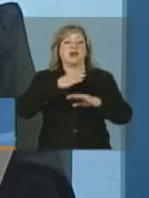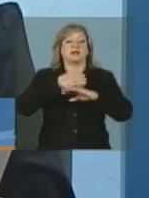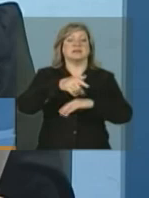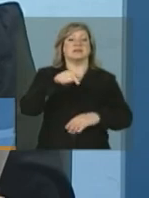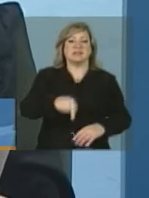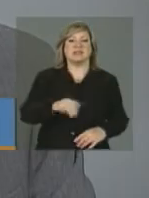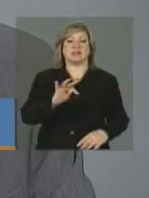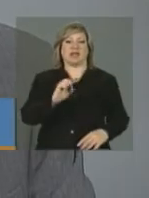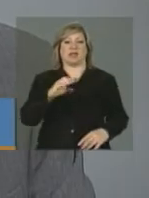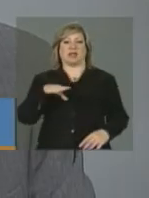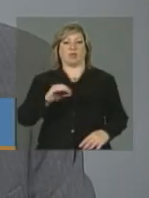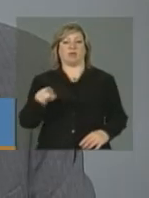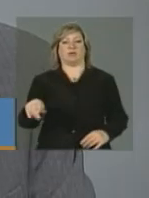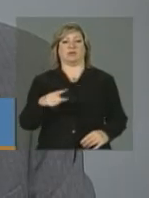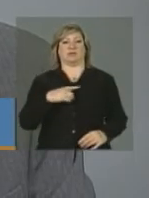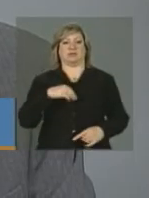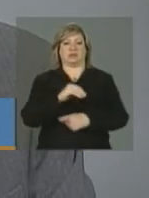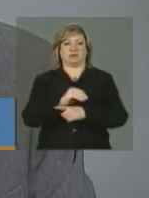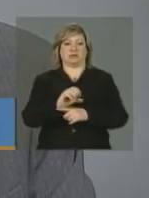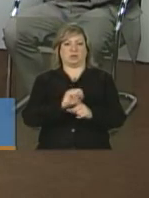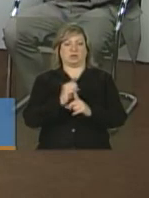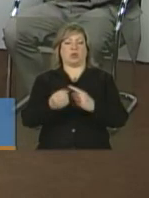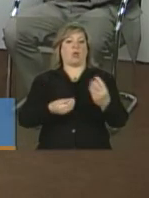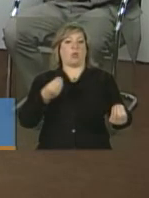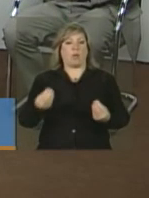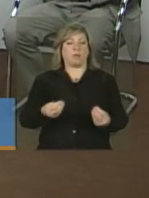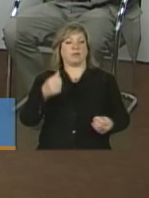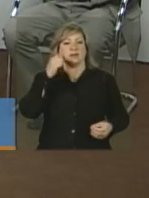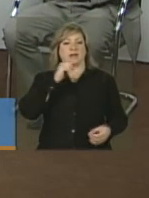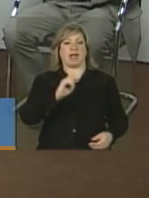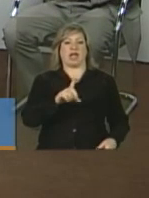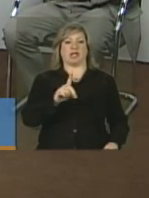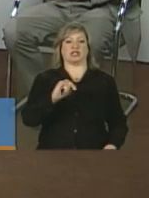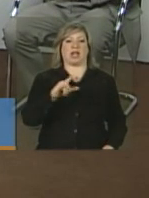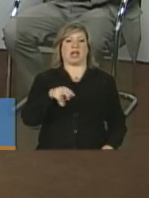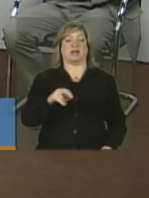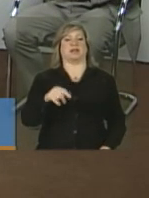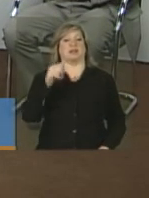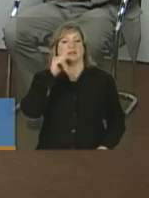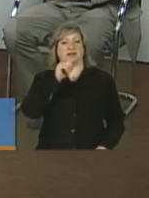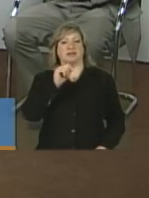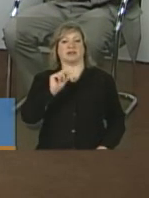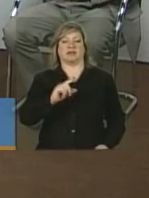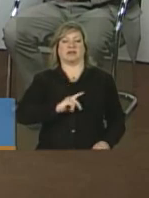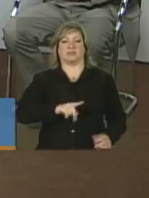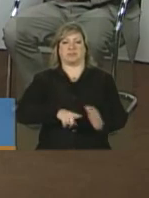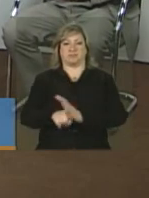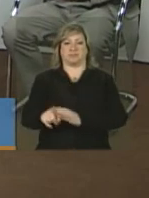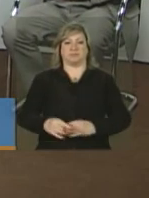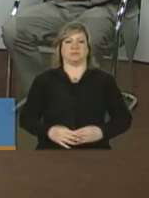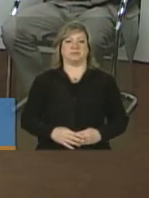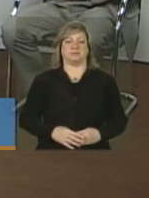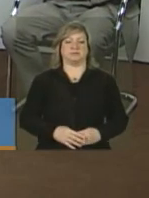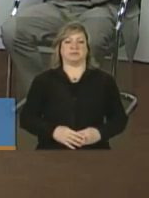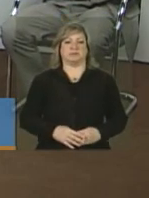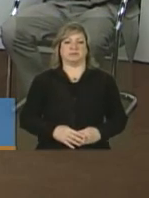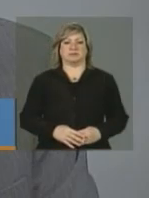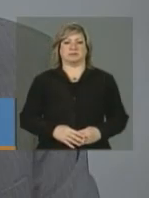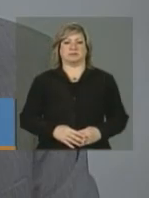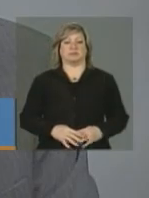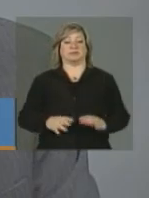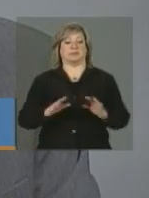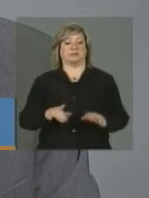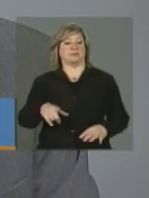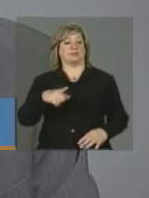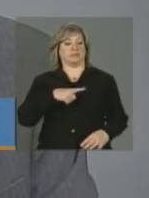assistente social, pode ter como deliberado? A pergunta é da Edilene Vieira, mas ela não diz de onde é. Bom, os